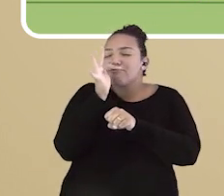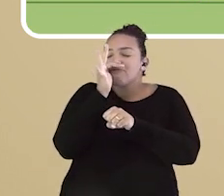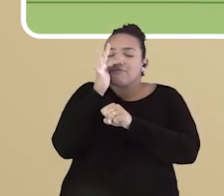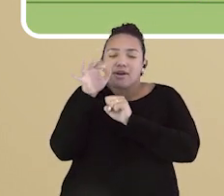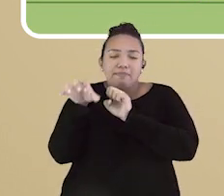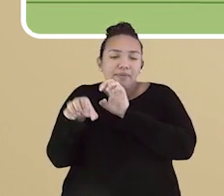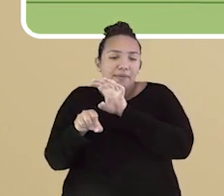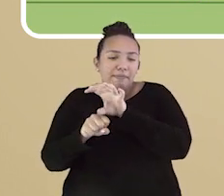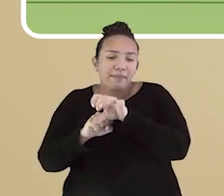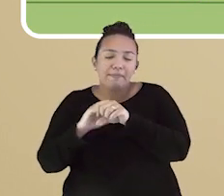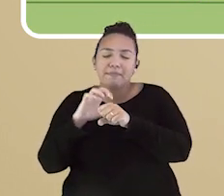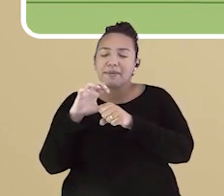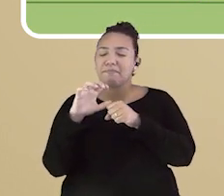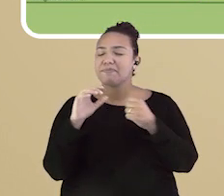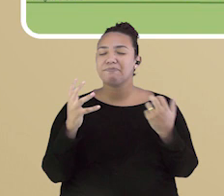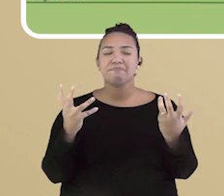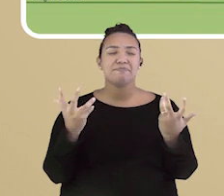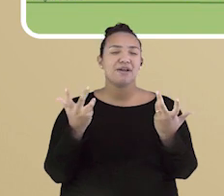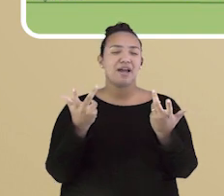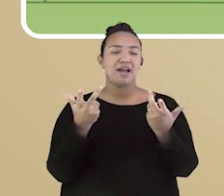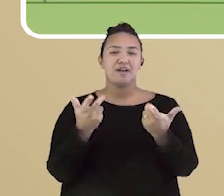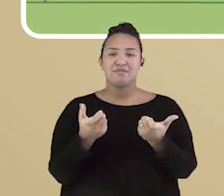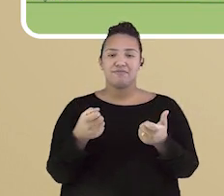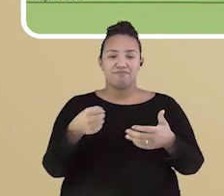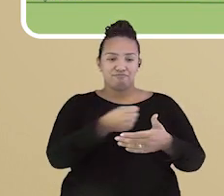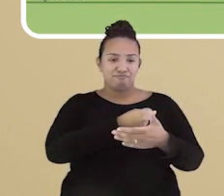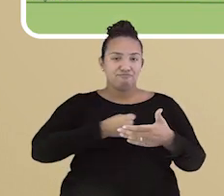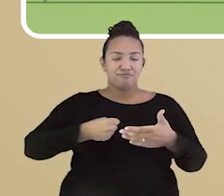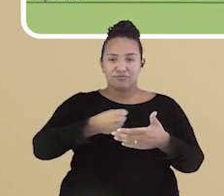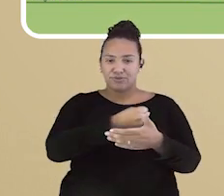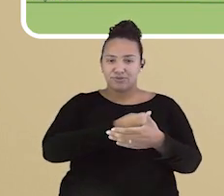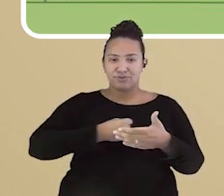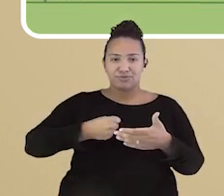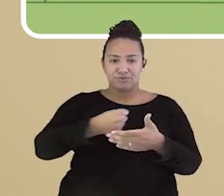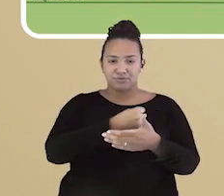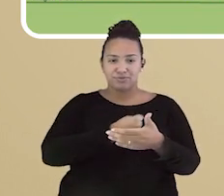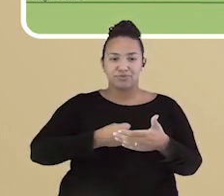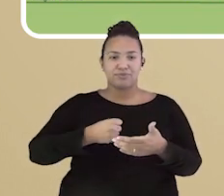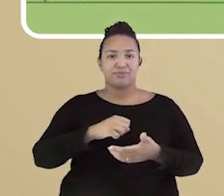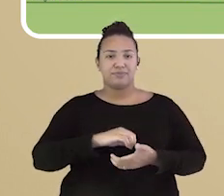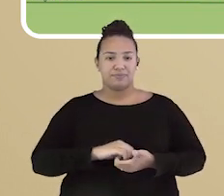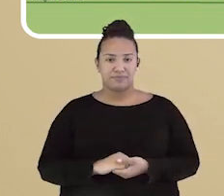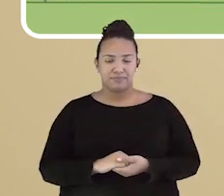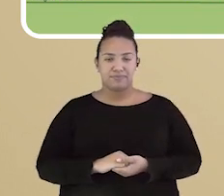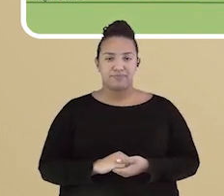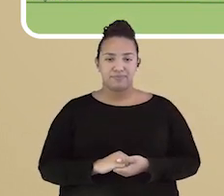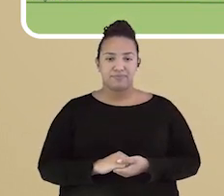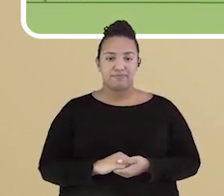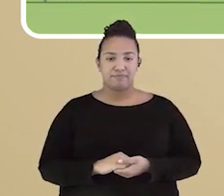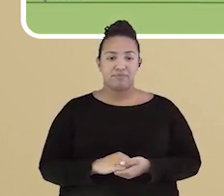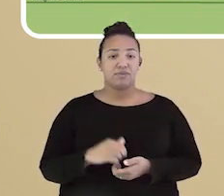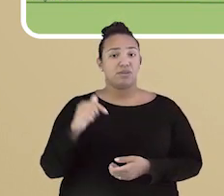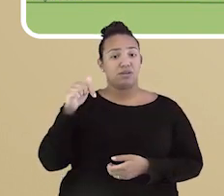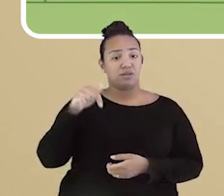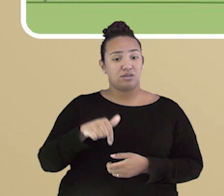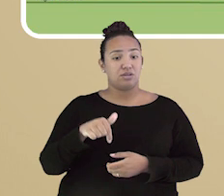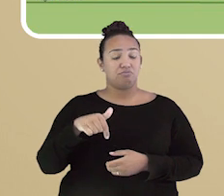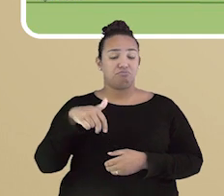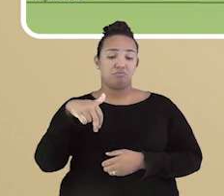comidas maravilhosas no seu fogãozinho. De manhã, o rato do campo acordava e saía para uma